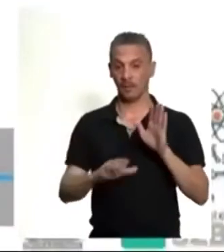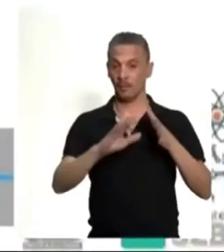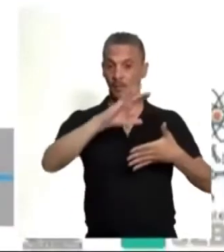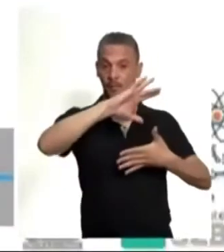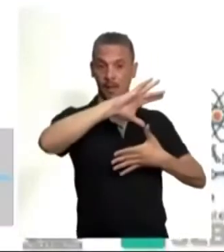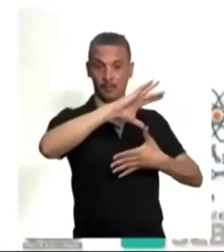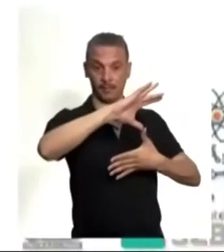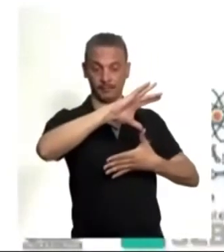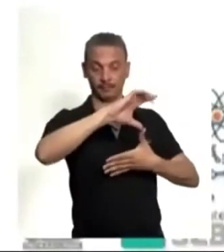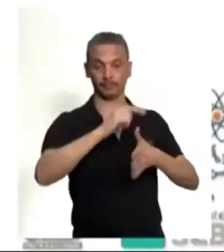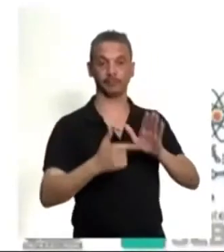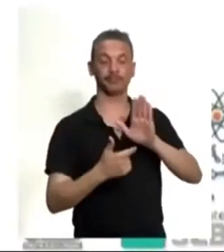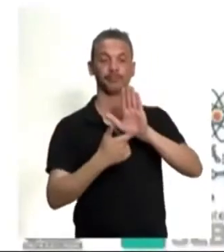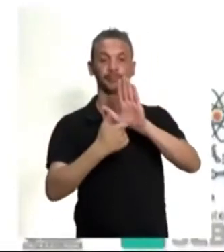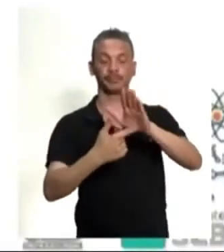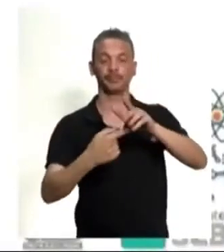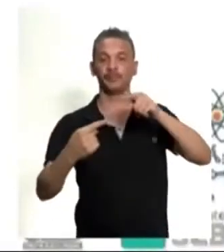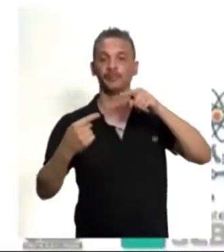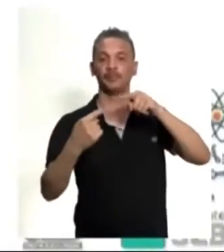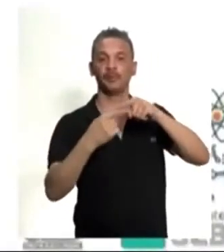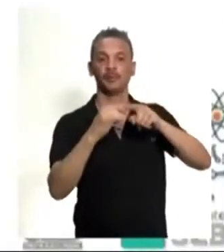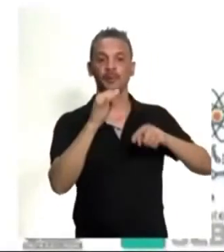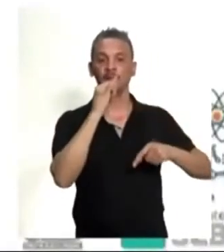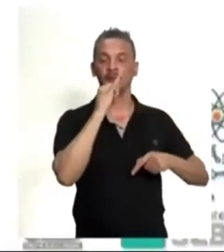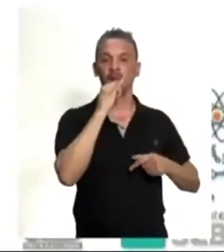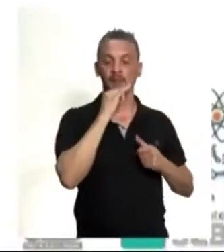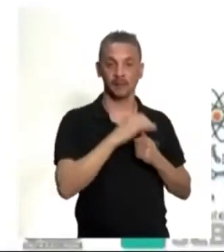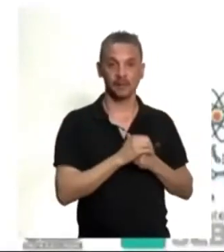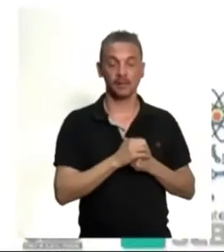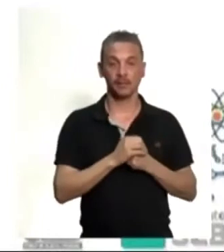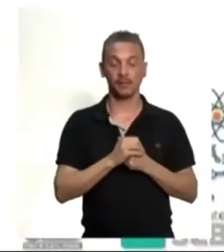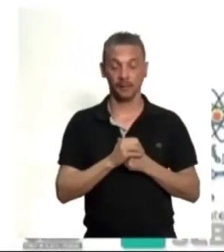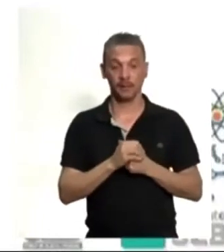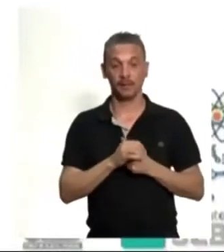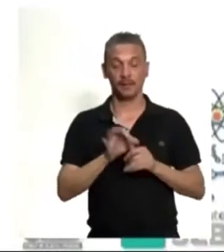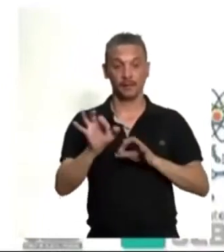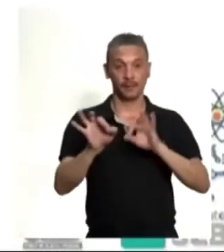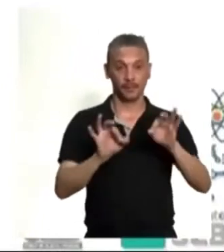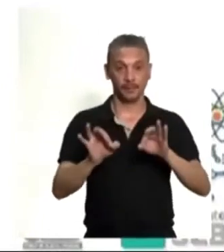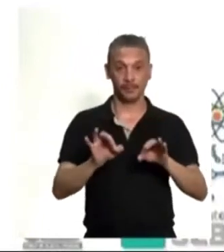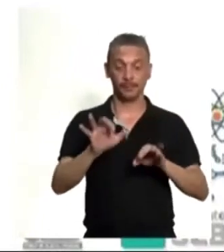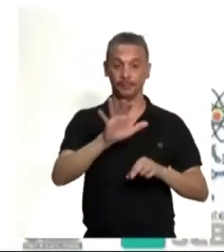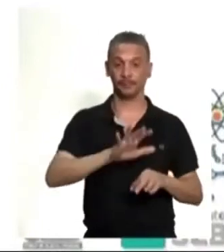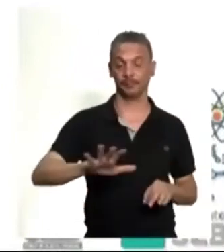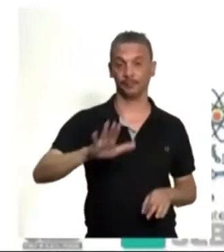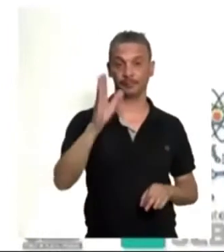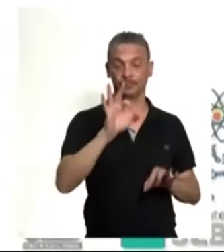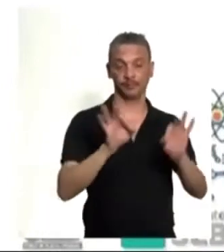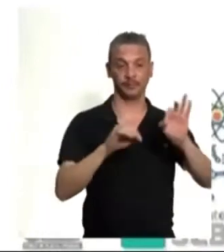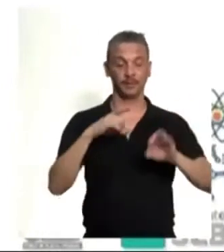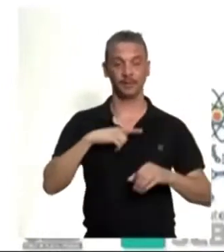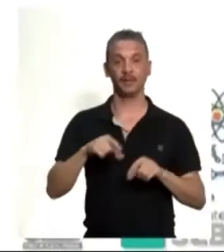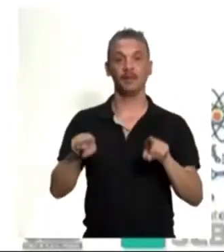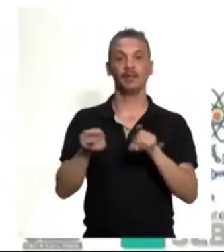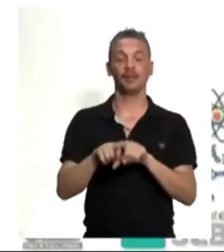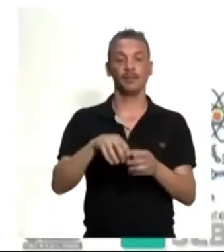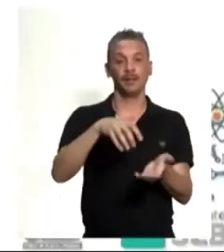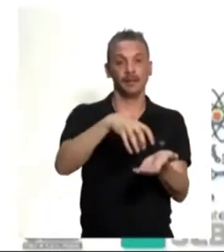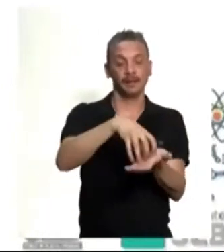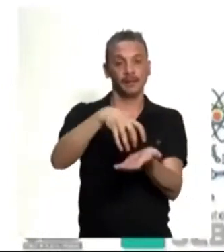uma hierarquia que vai, né, de grande metrópole, metrópole nacional, metrópole, e aqui capital